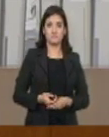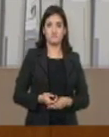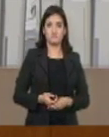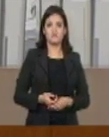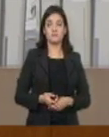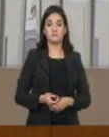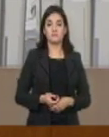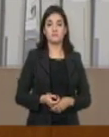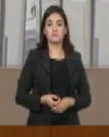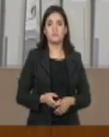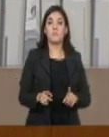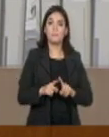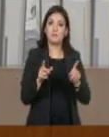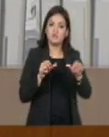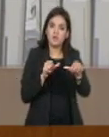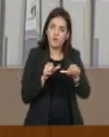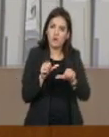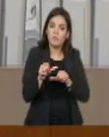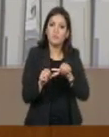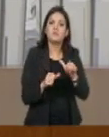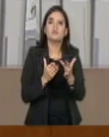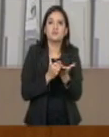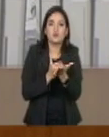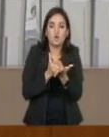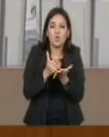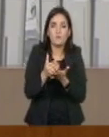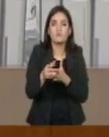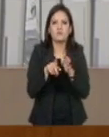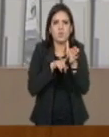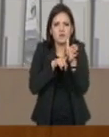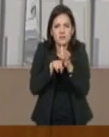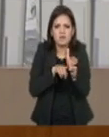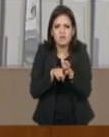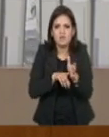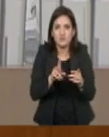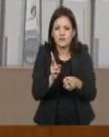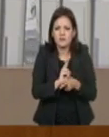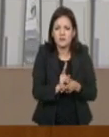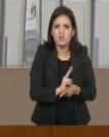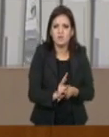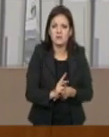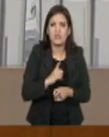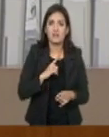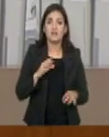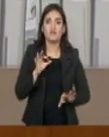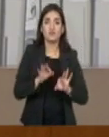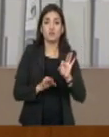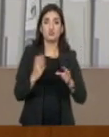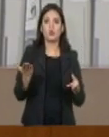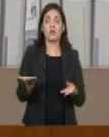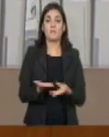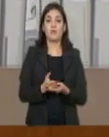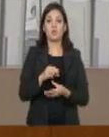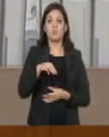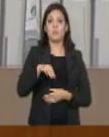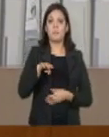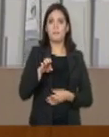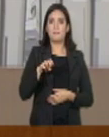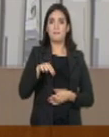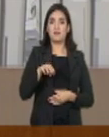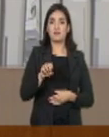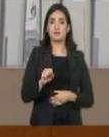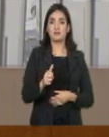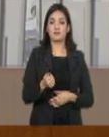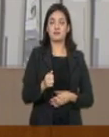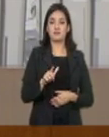Posteriormente, com essa alteração, começou as investigações e aqui foi o julgamento do Mensalão, que todo mundo sabe,